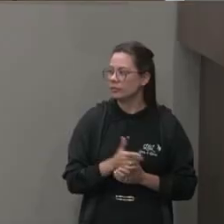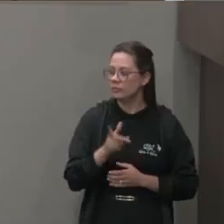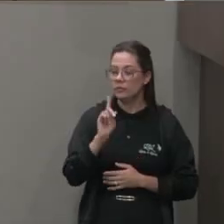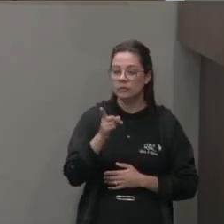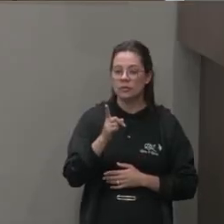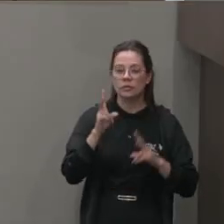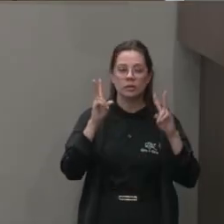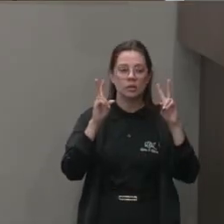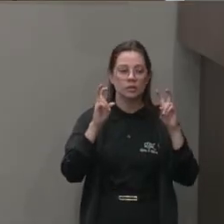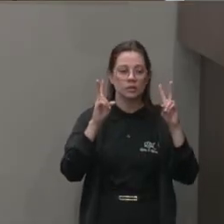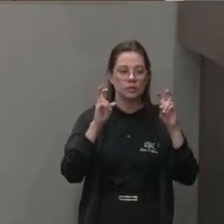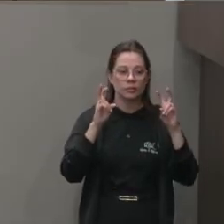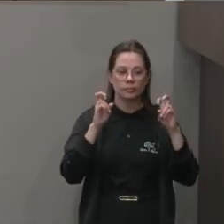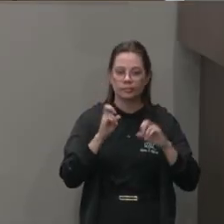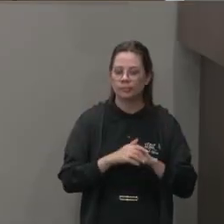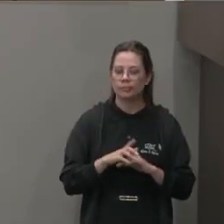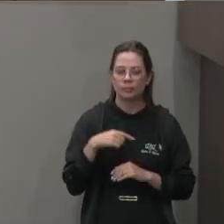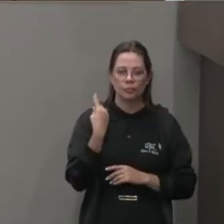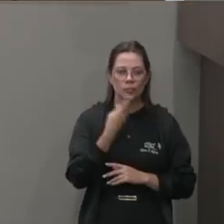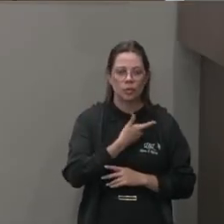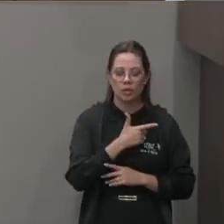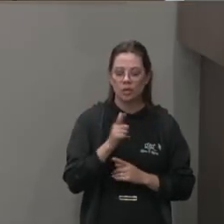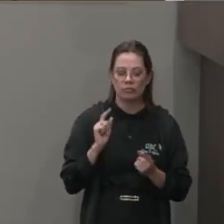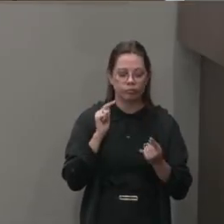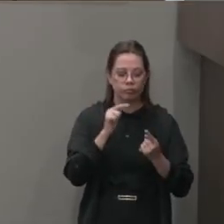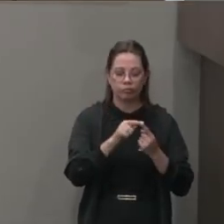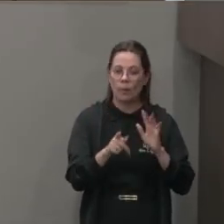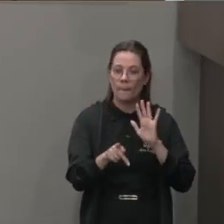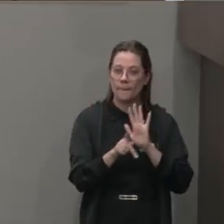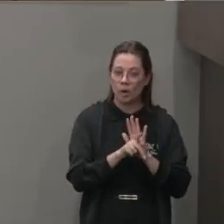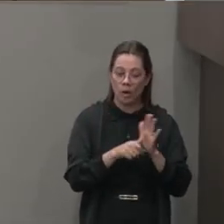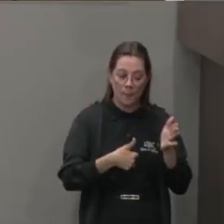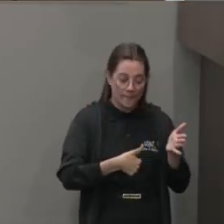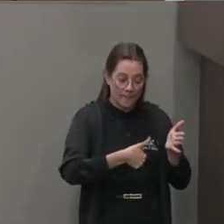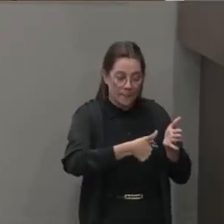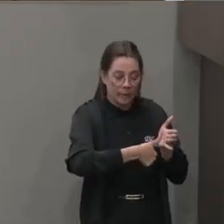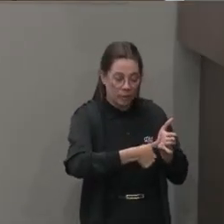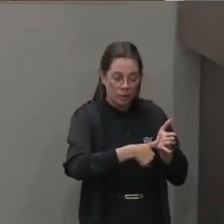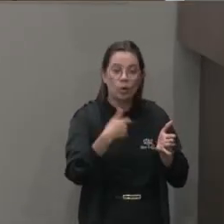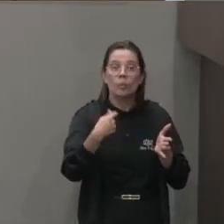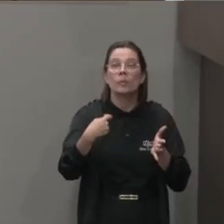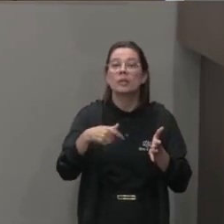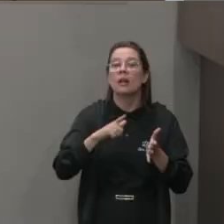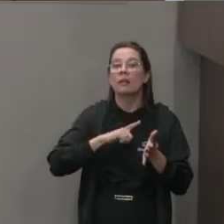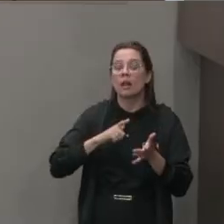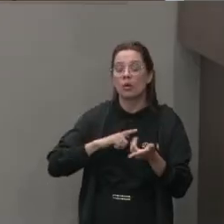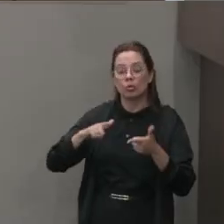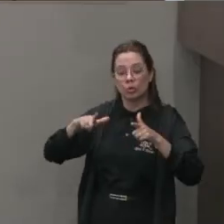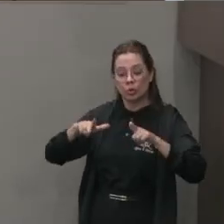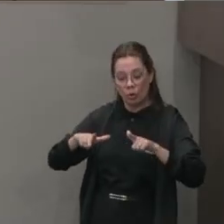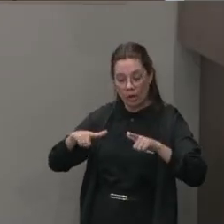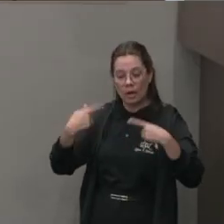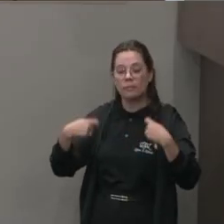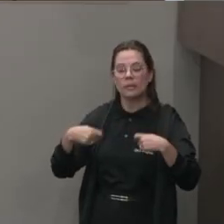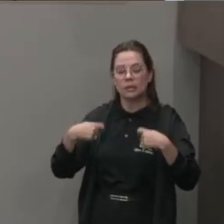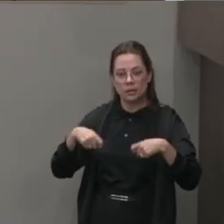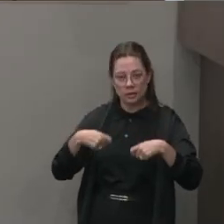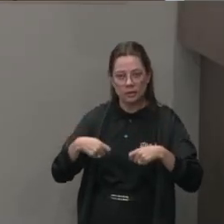questão de que não é prerrogativa nossa. Esse botão do pânico vai ter que estar onde realmente